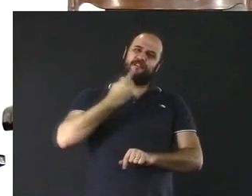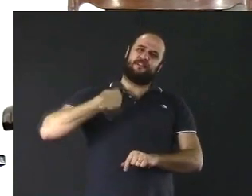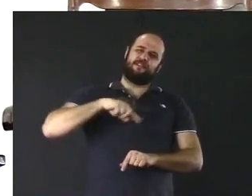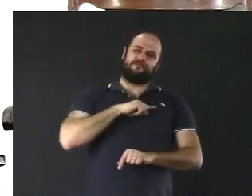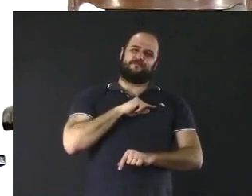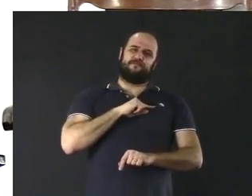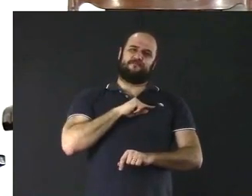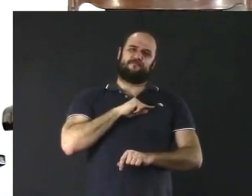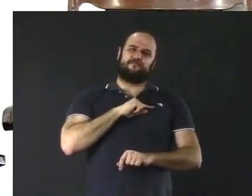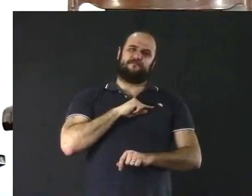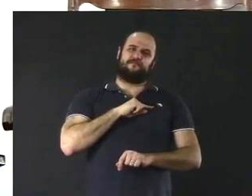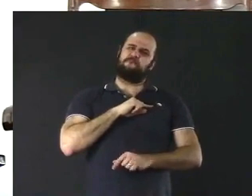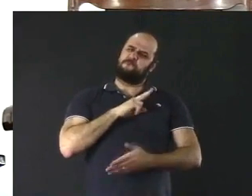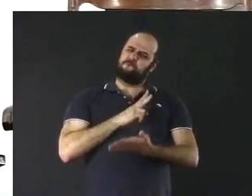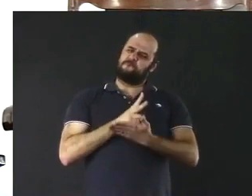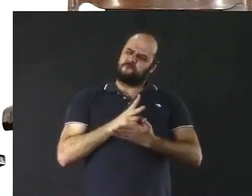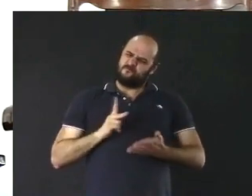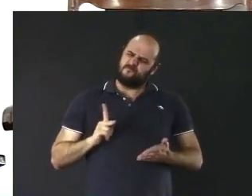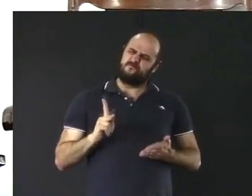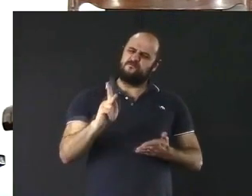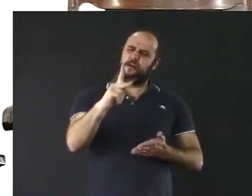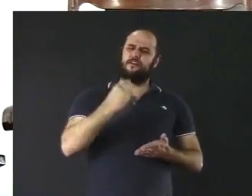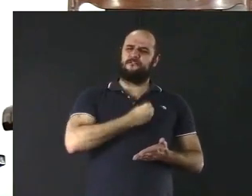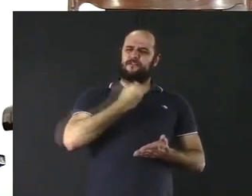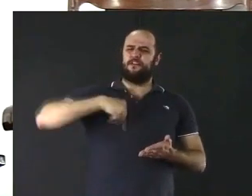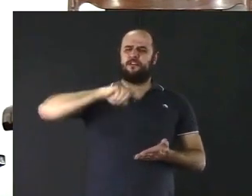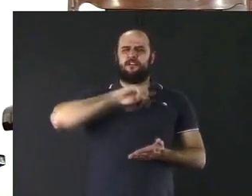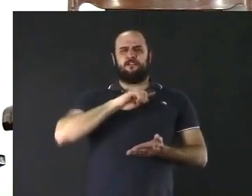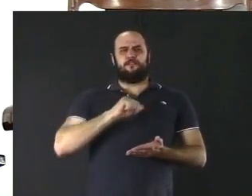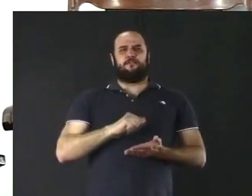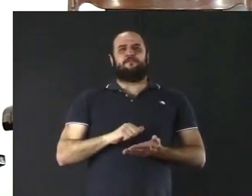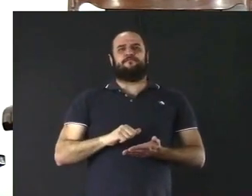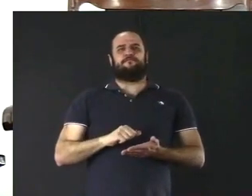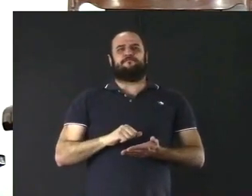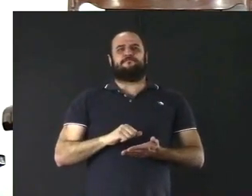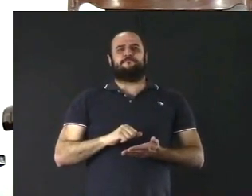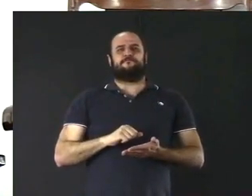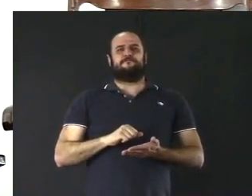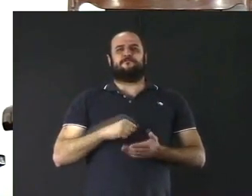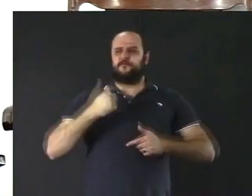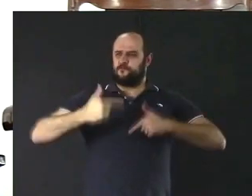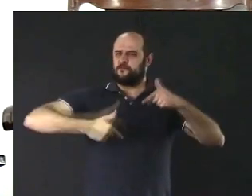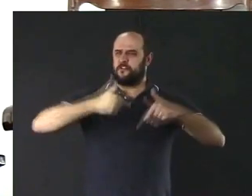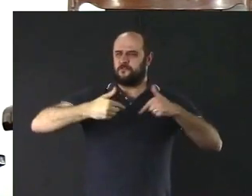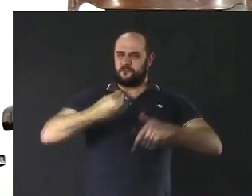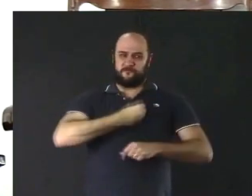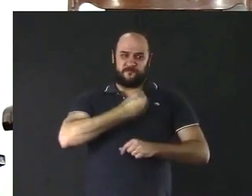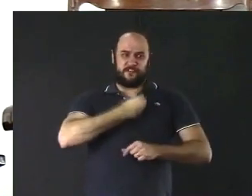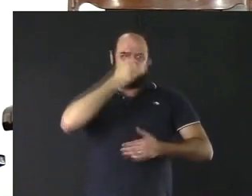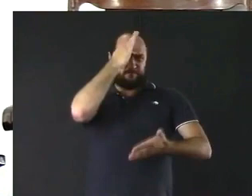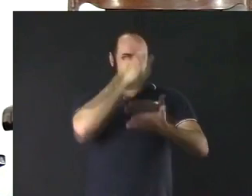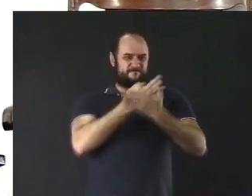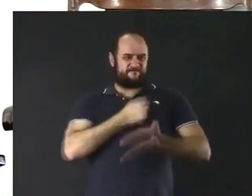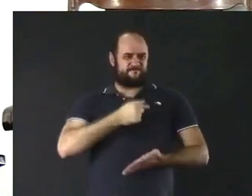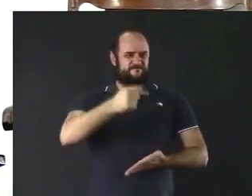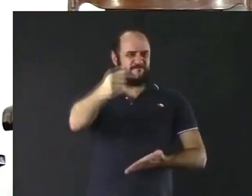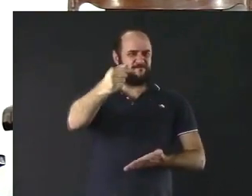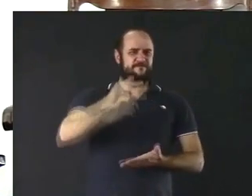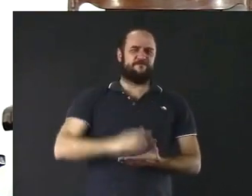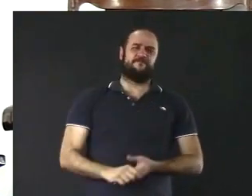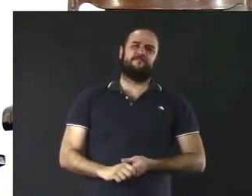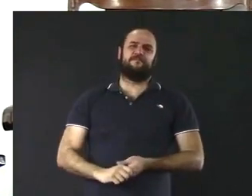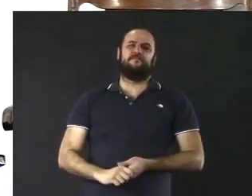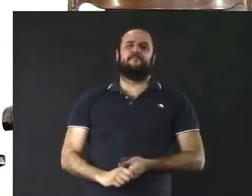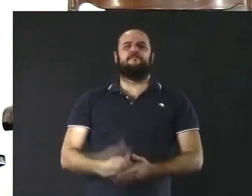A perseverança é a nossa realidade nessa grande maratona da fé. Como você